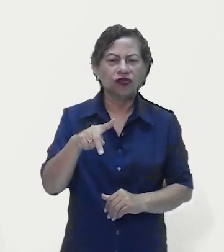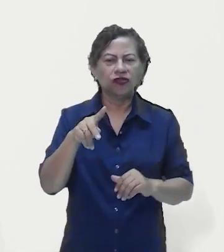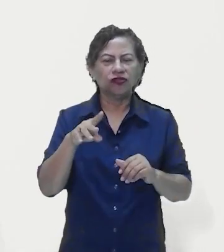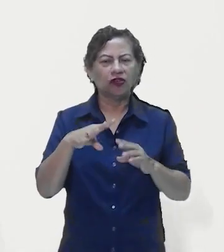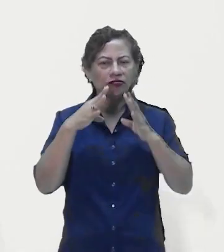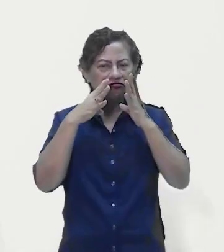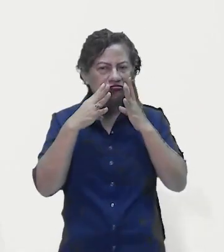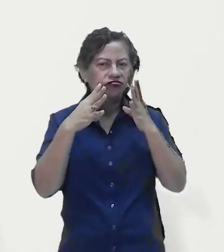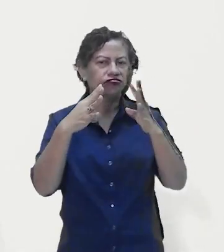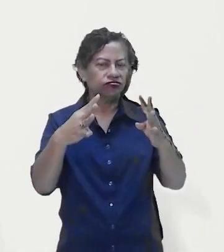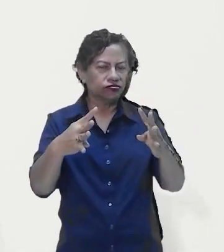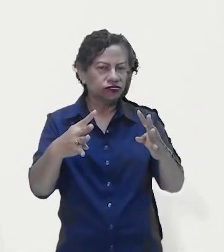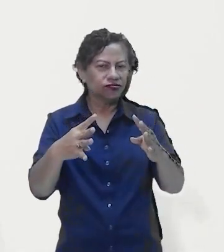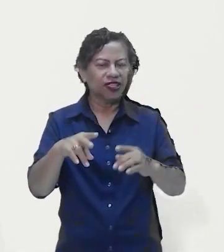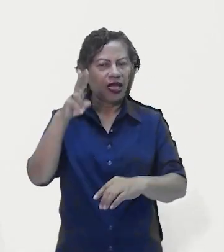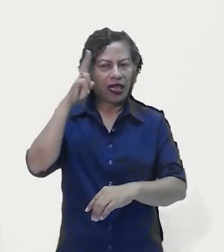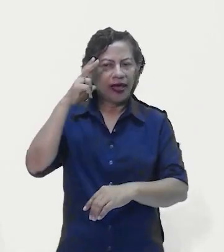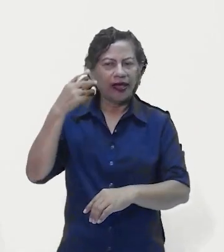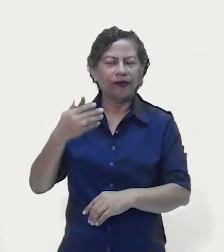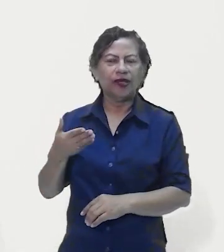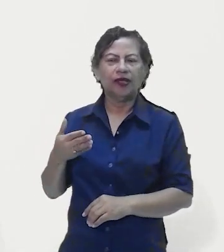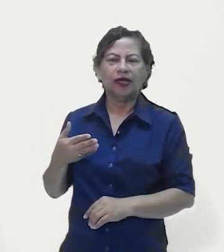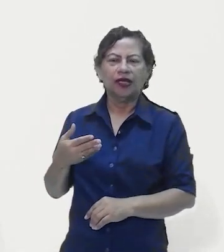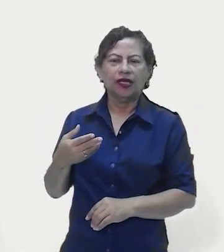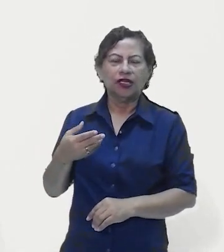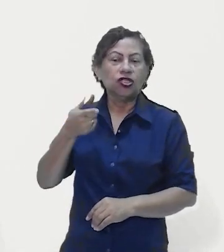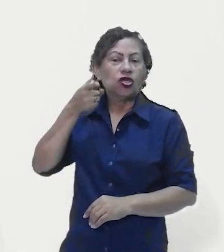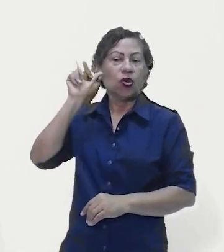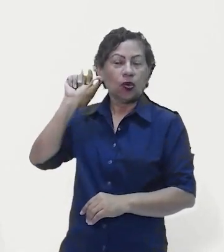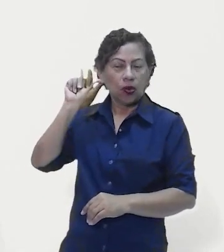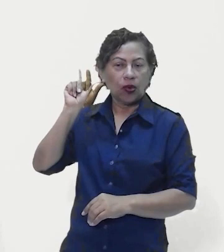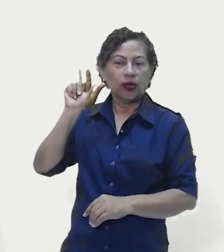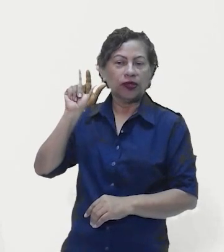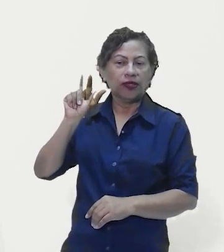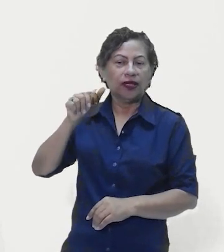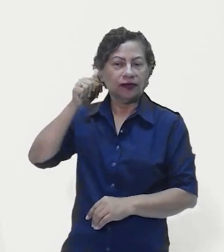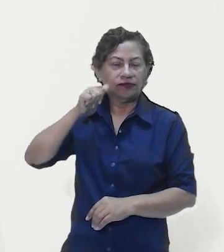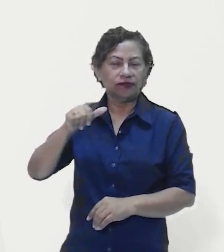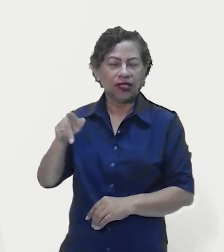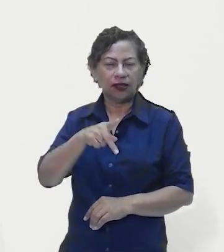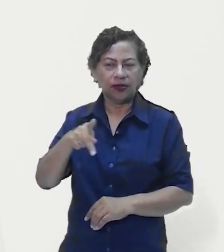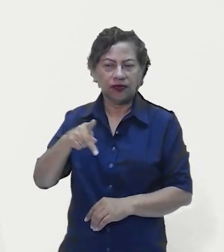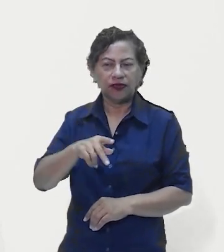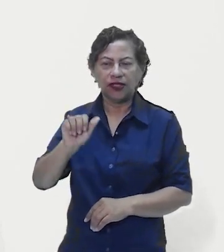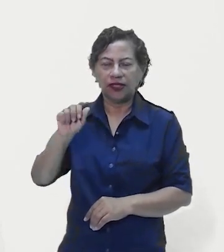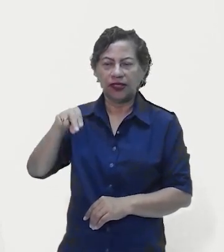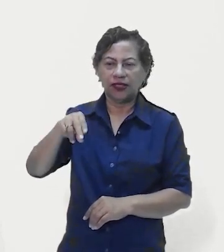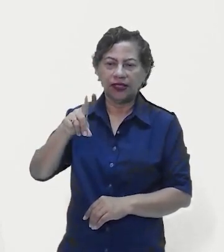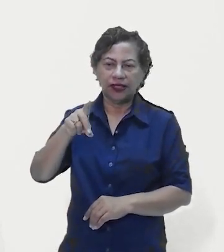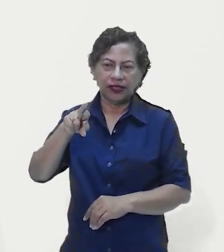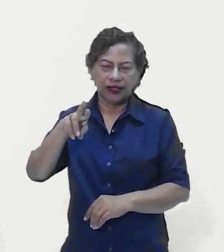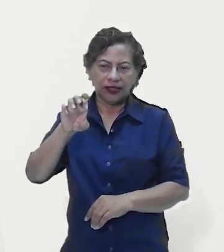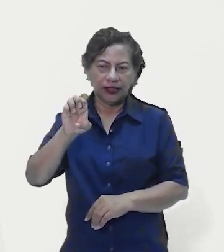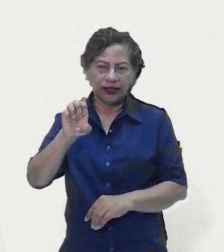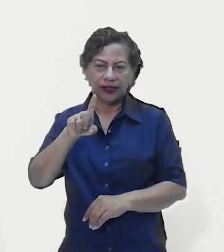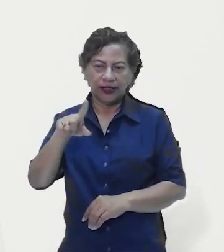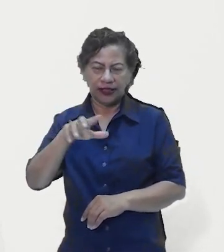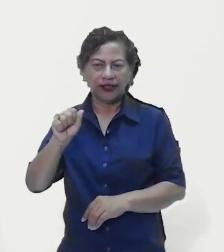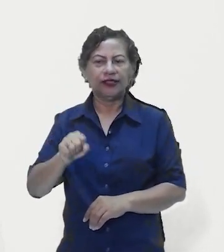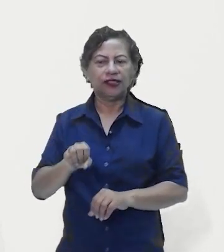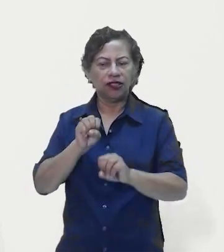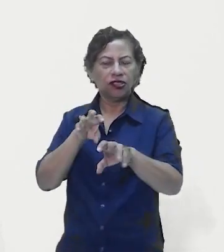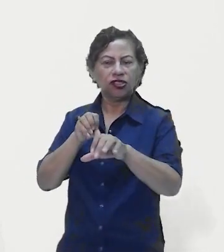porque a professora Andresa, na aula de ontem, ensinou a vocês a fazerem a análise